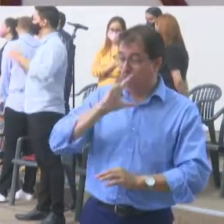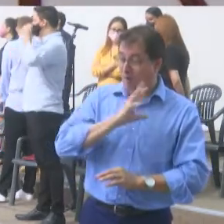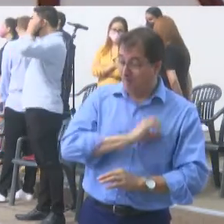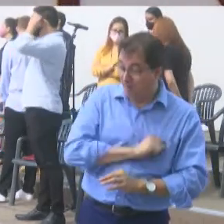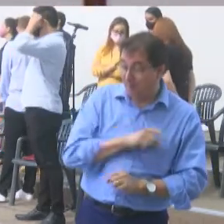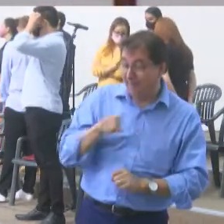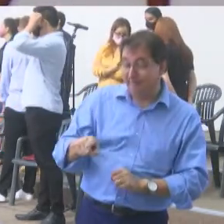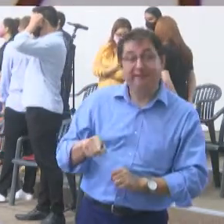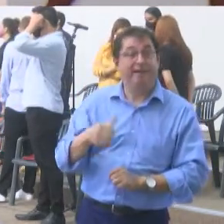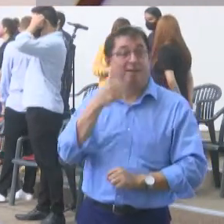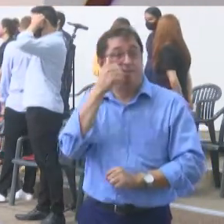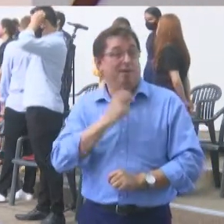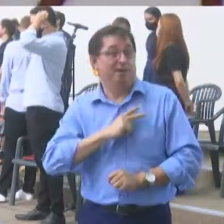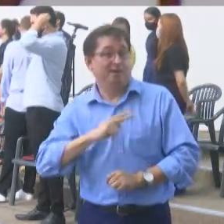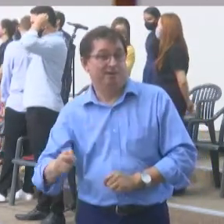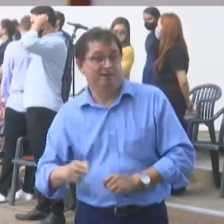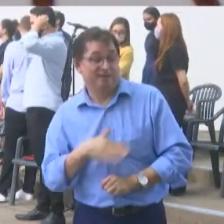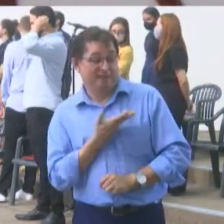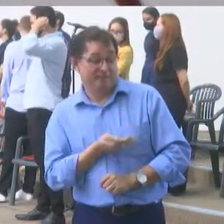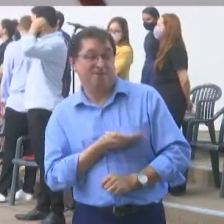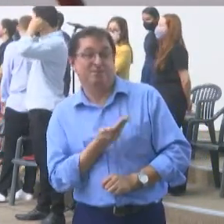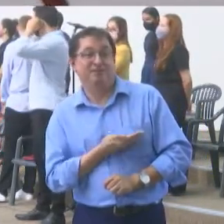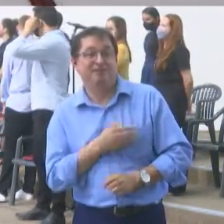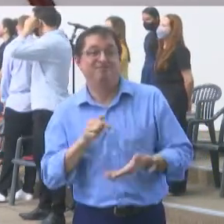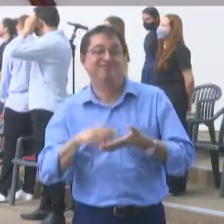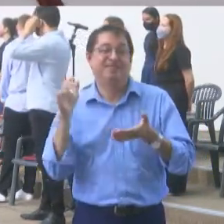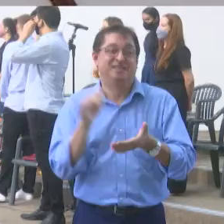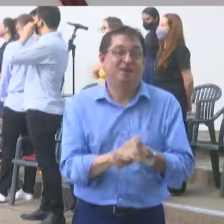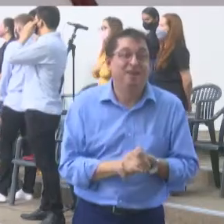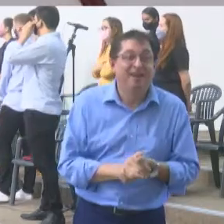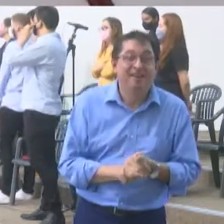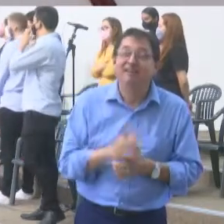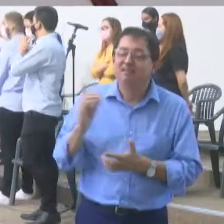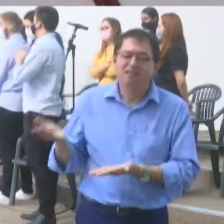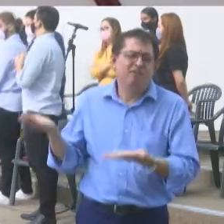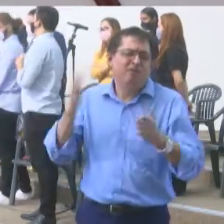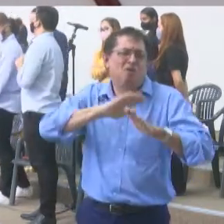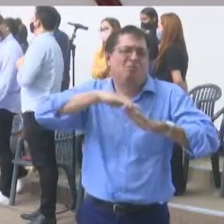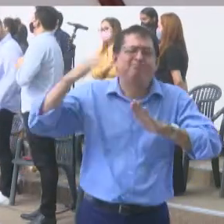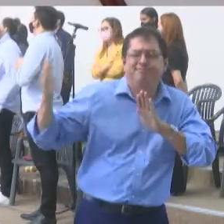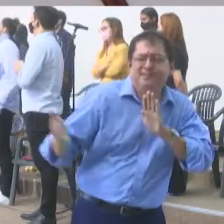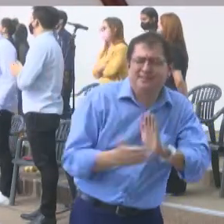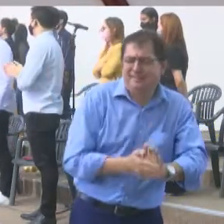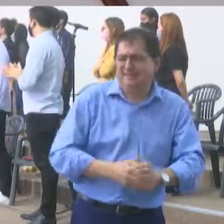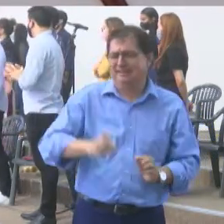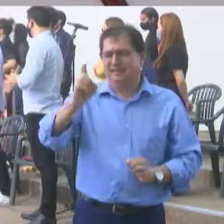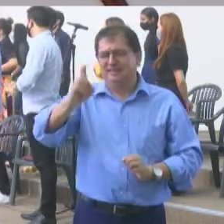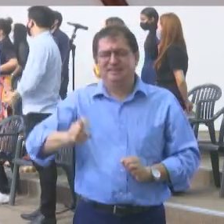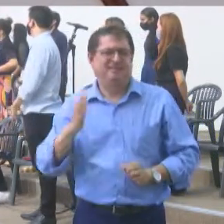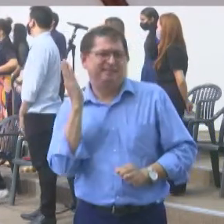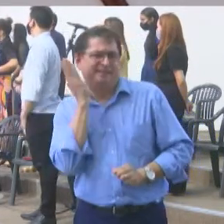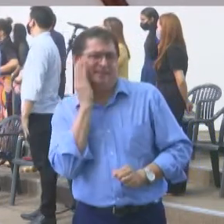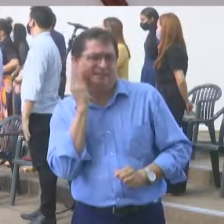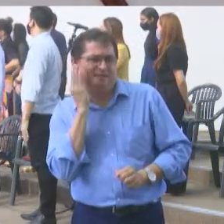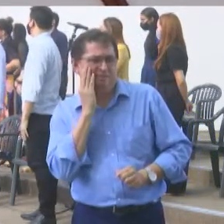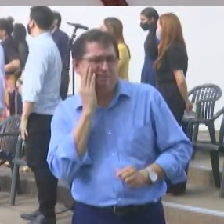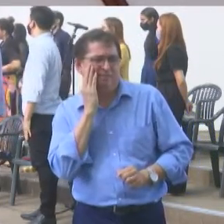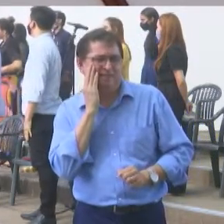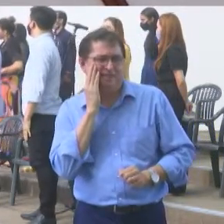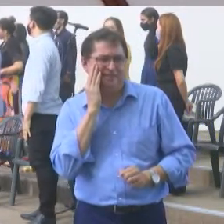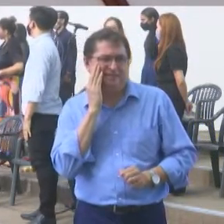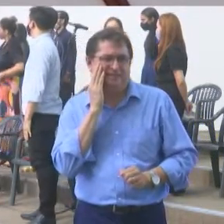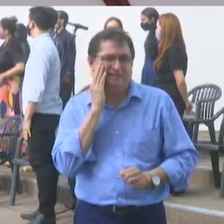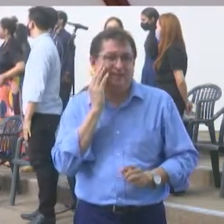quis abrir mão, não quis se sacrificar, não quis tratar aquilo que a lei não pode tratar. Tudo isso nós vemos aqui nessa passagem, e Boaz decidiu